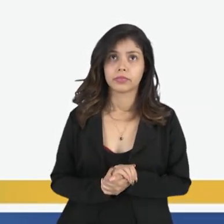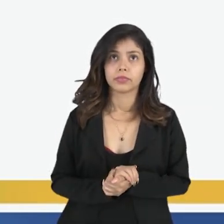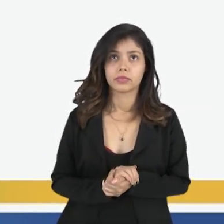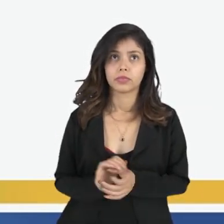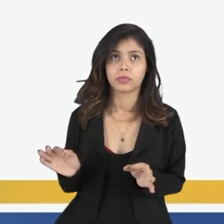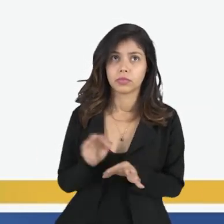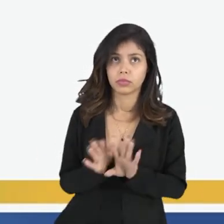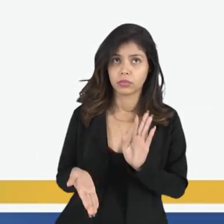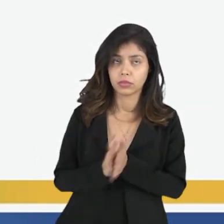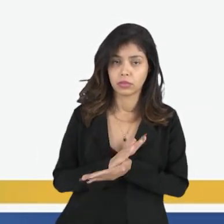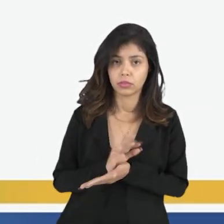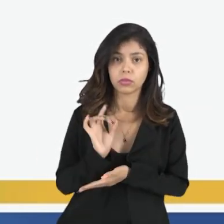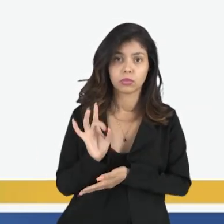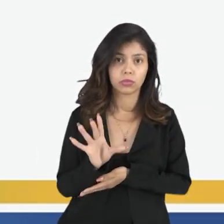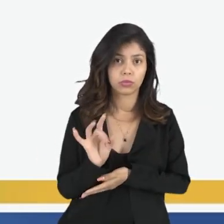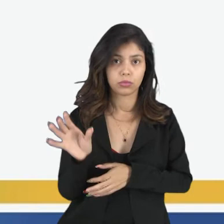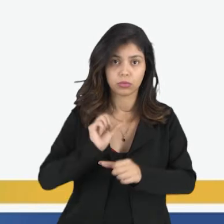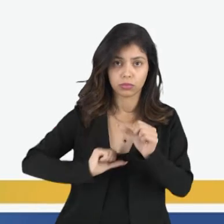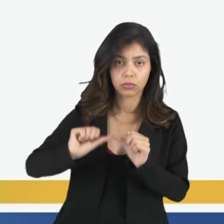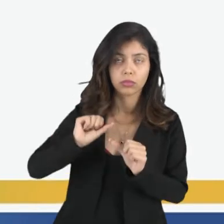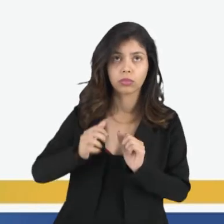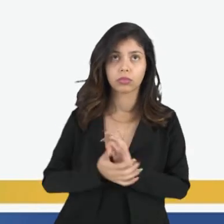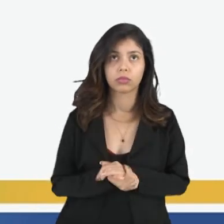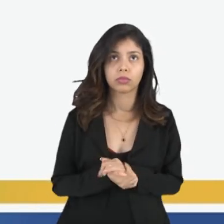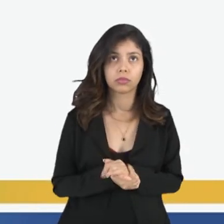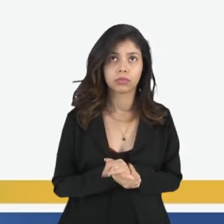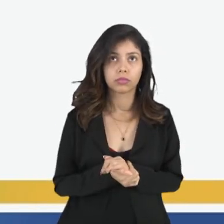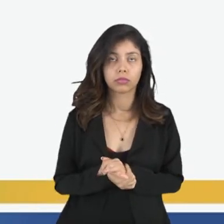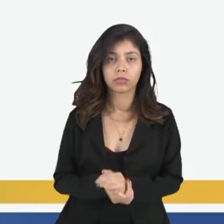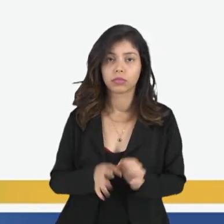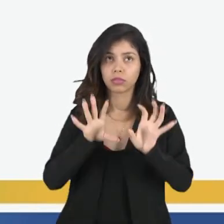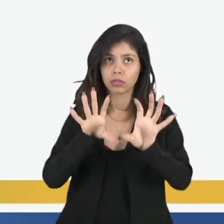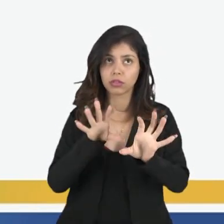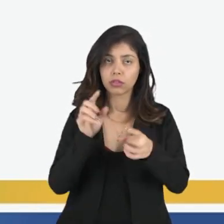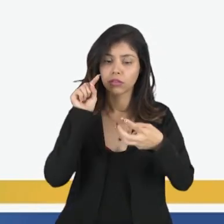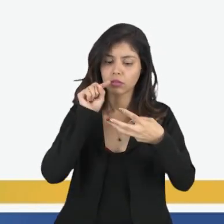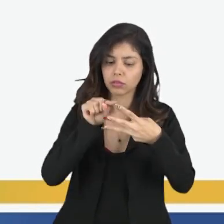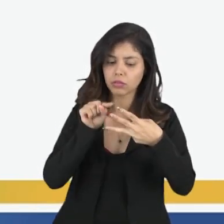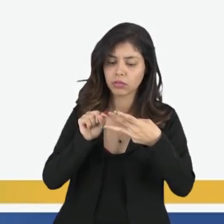nem destruída, apenas ela se transforma. E aí nós temos